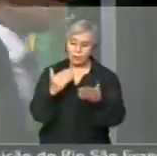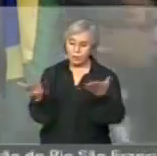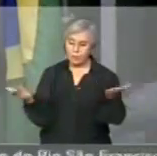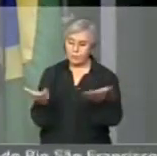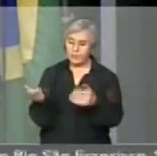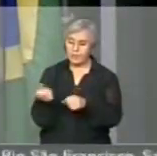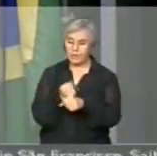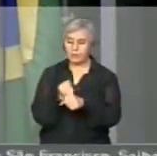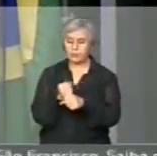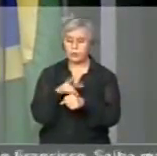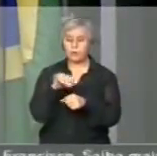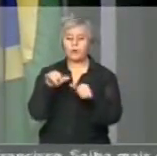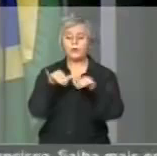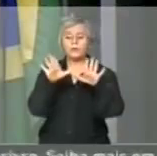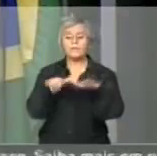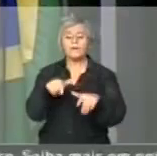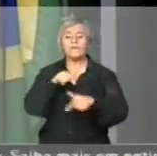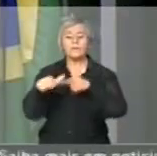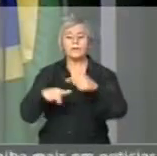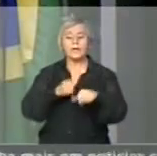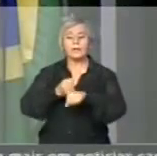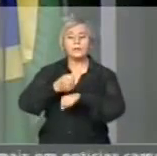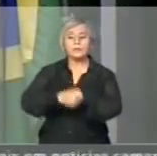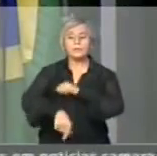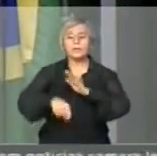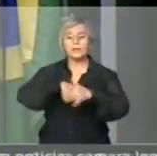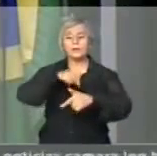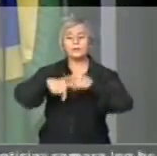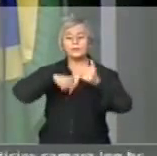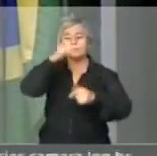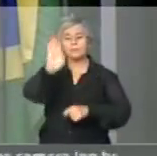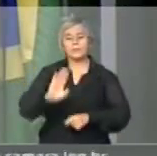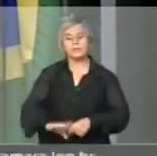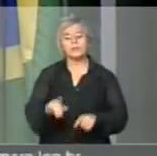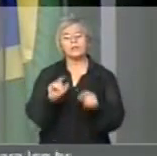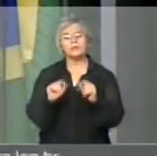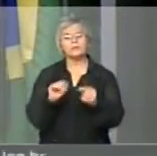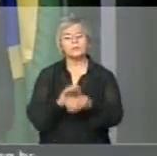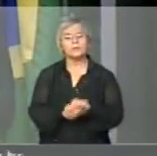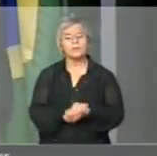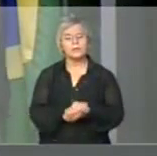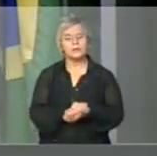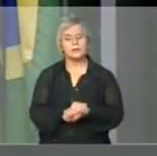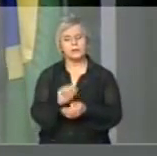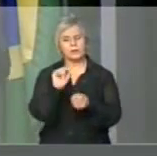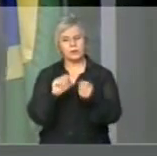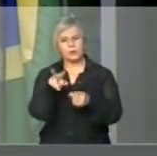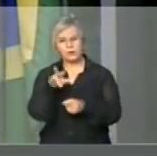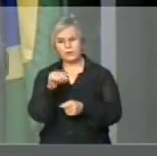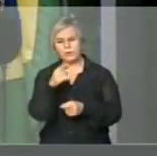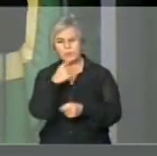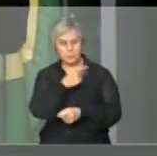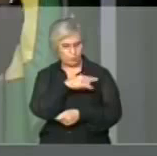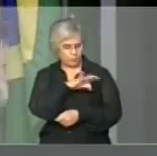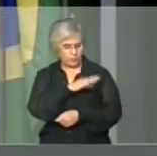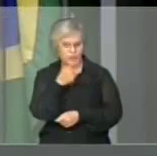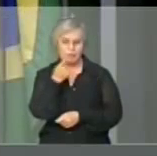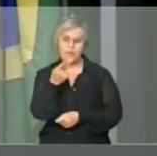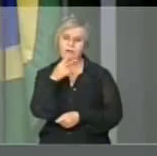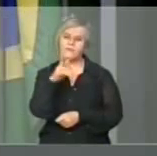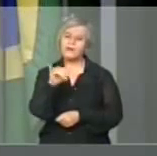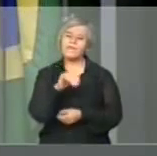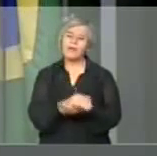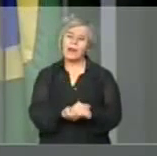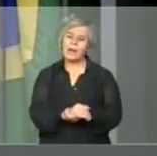O que vai sobrar do emprego dos brasileiros? O que vai dizer o PT que enfrentou